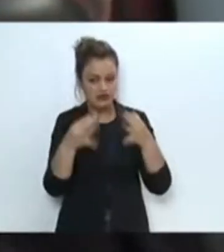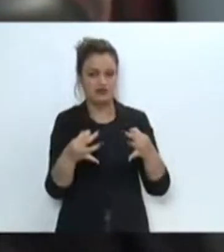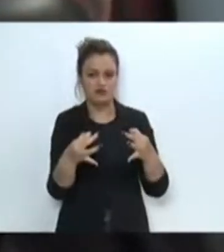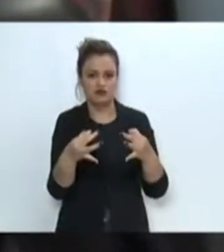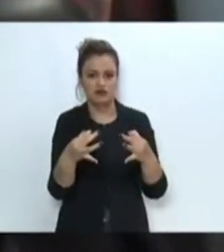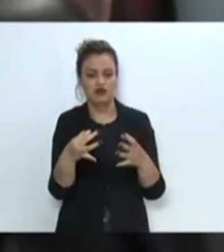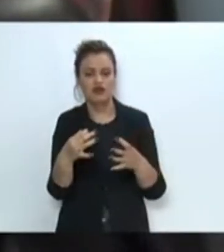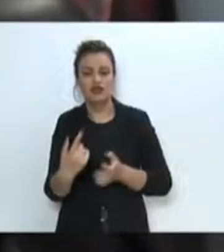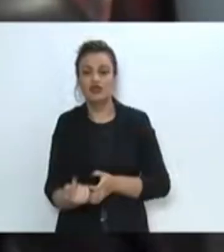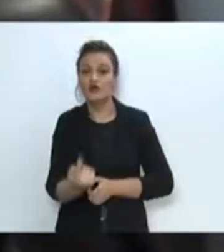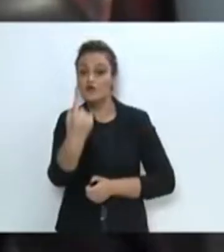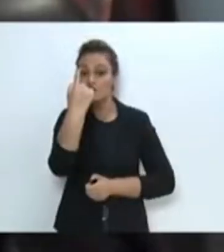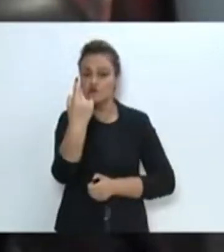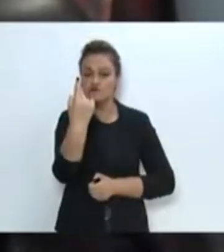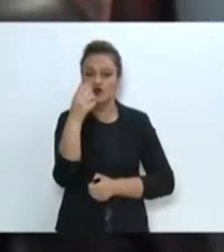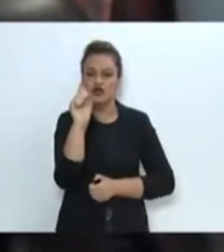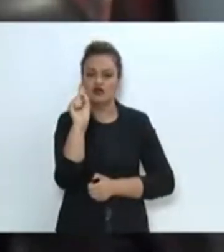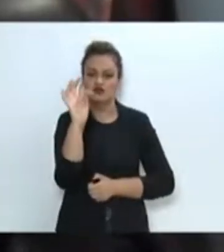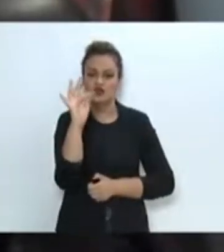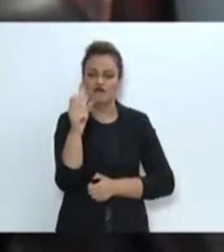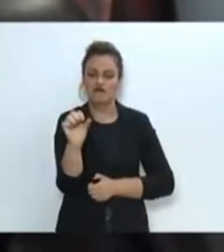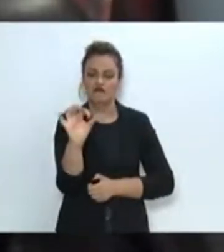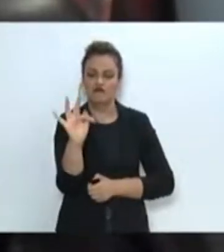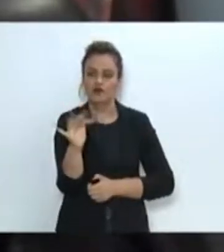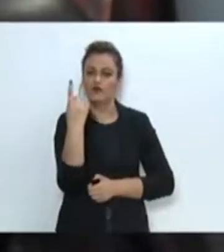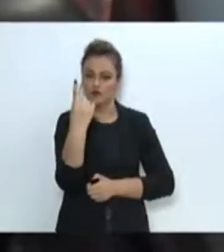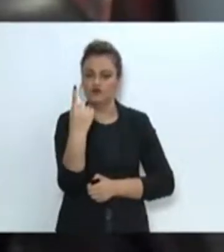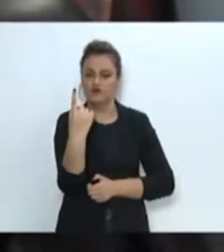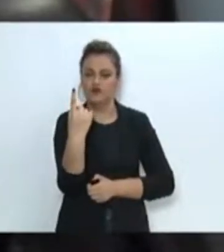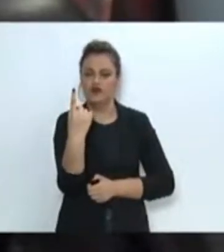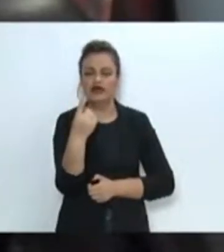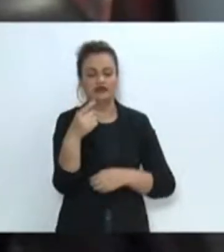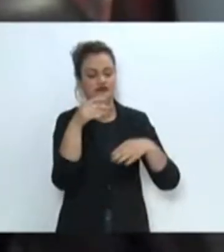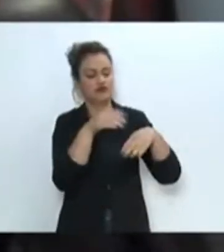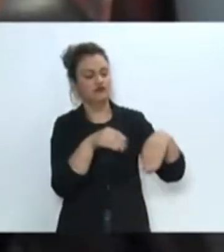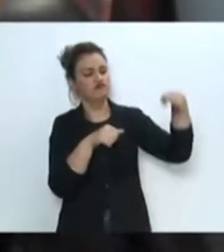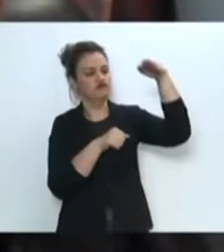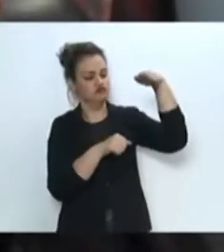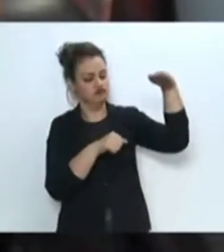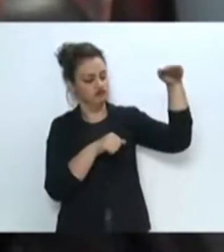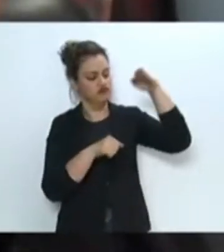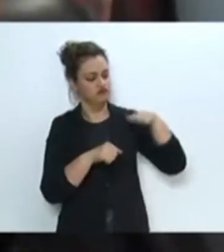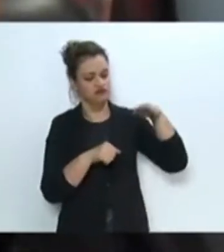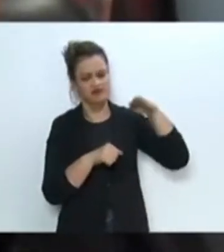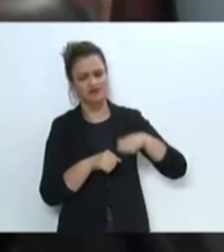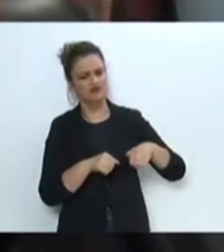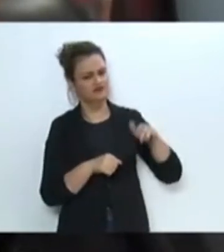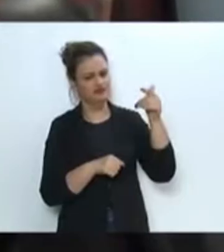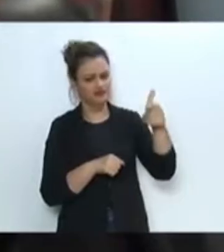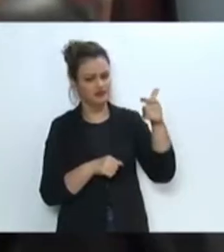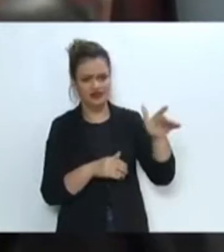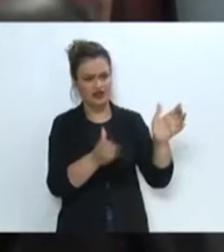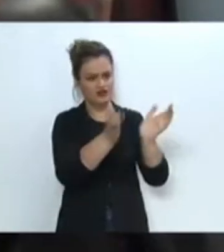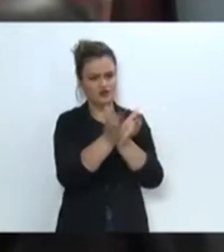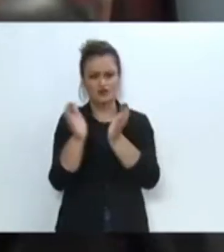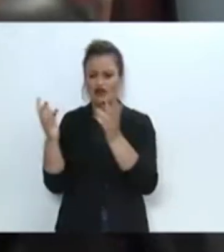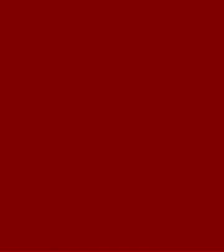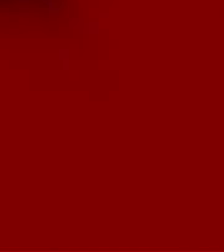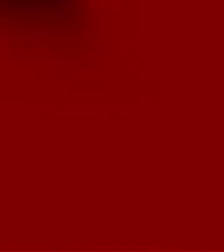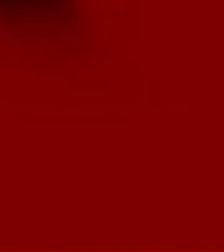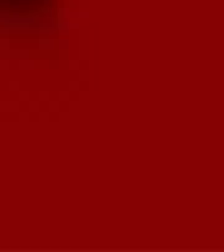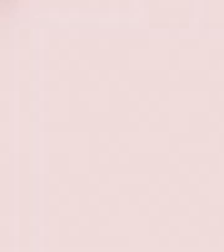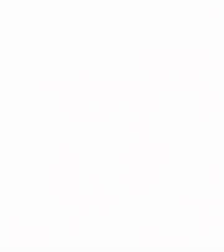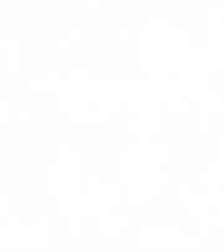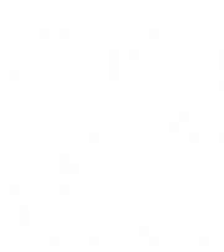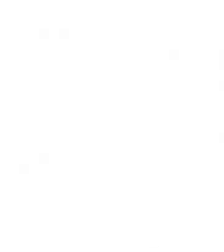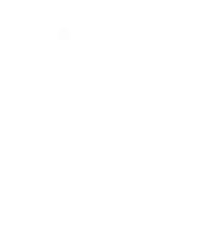só Supremo. Assim, a rigor, não há hierarquia nem subserviência das duas turmas do tribunal em relação ao pleno.